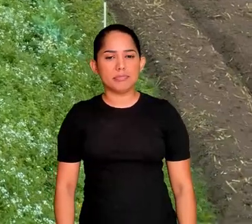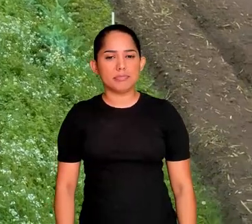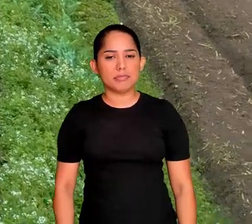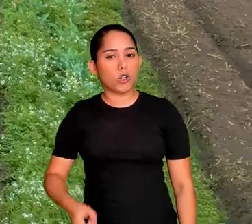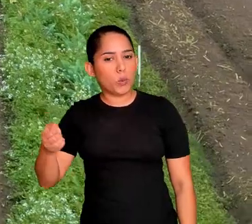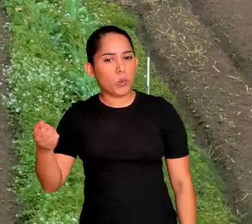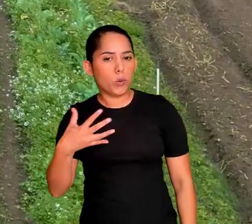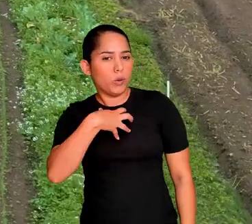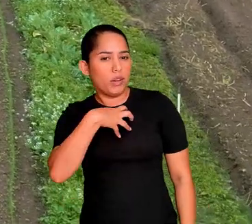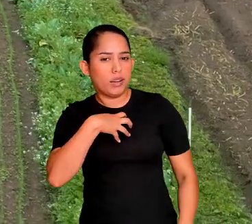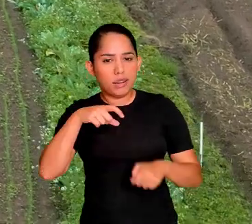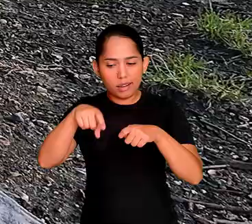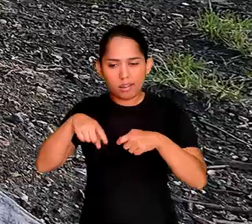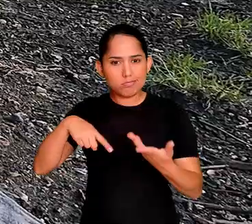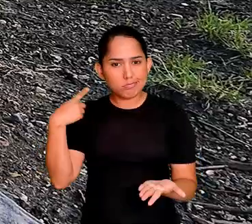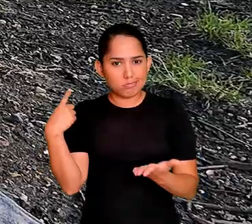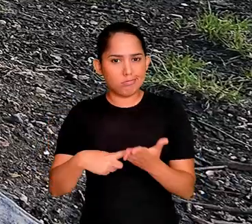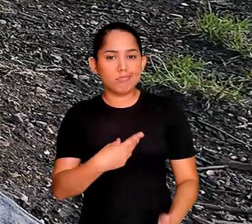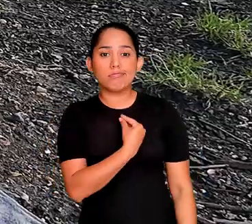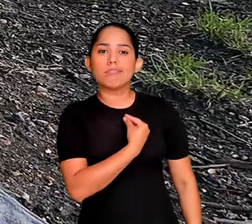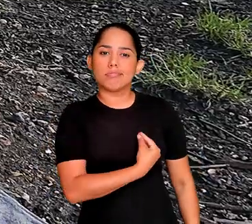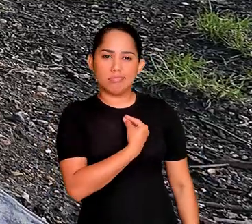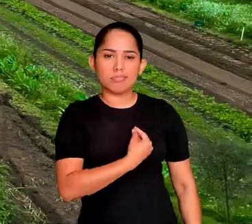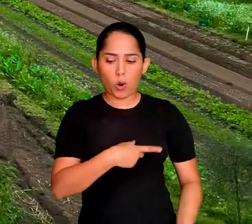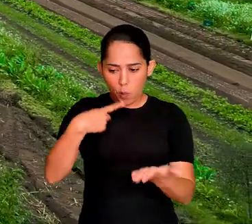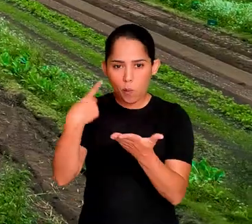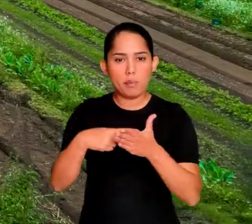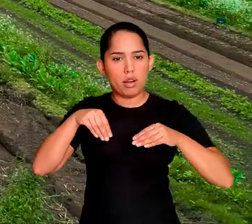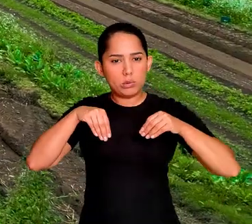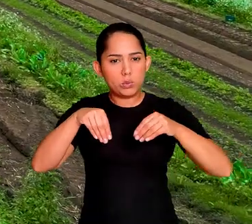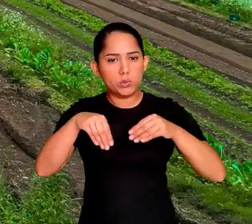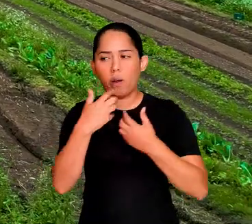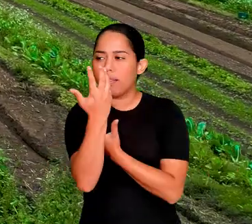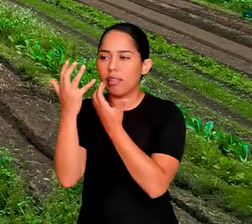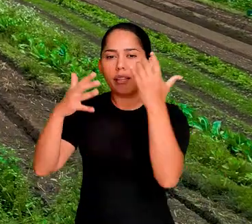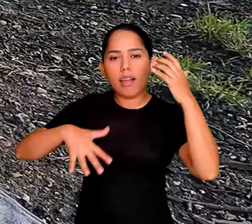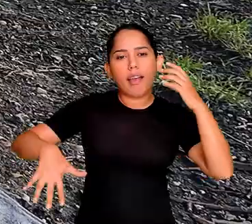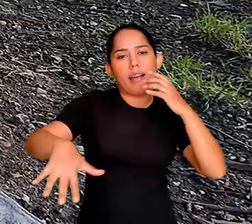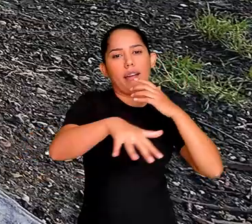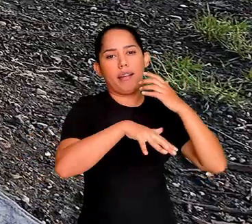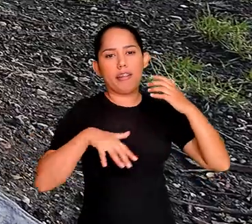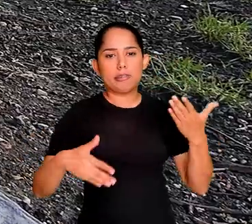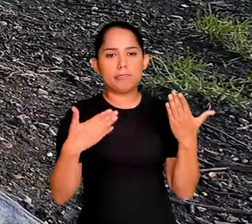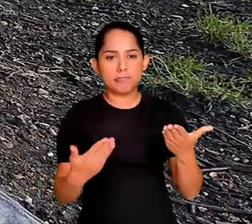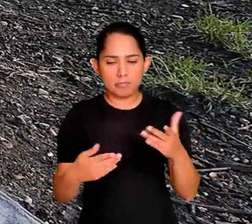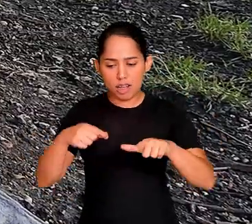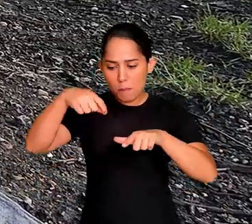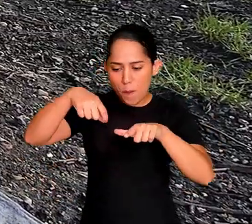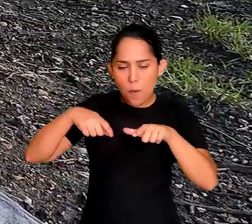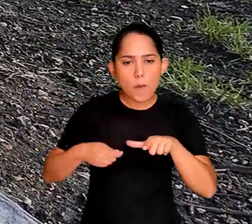Uma nova forma de fazer agricultura comprometida com a vida, comprometida com o solo, com a natureza, produzindo